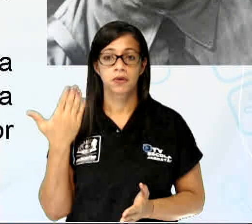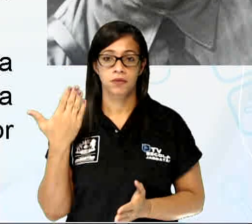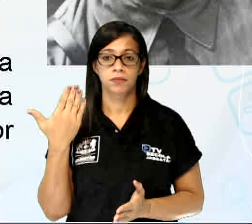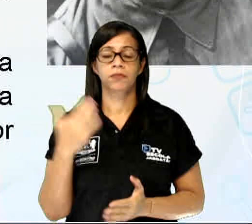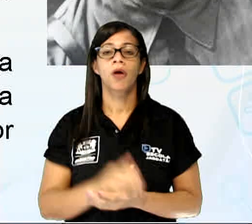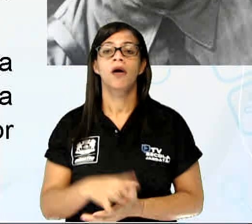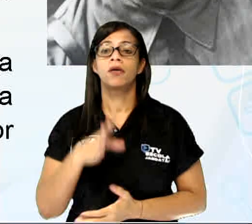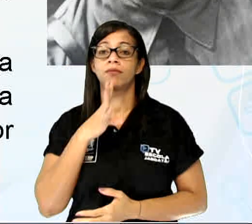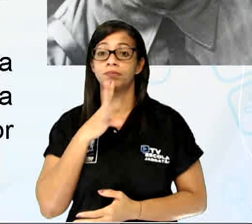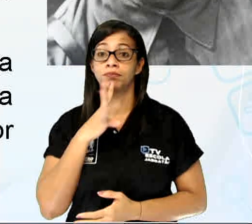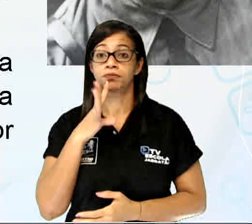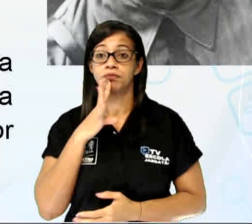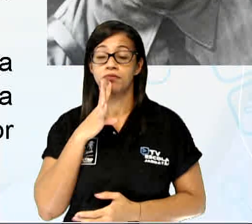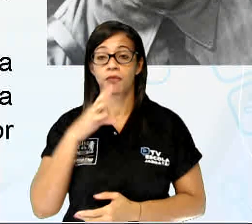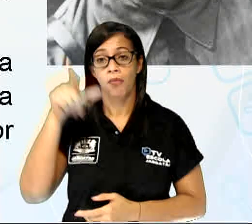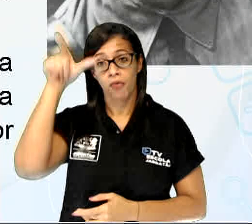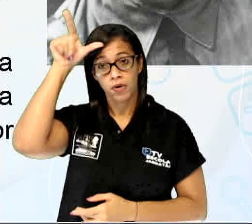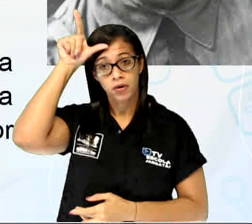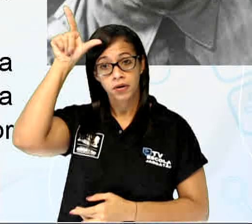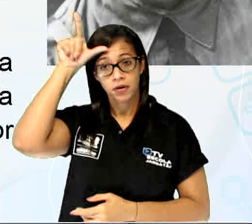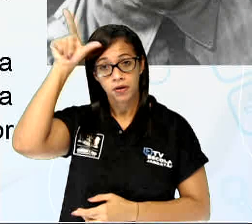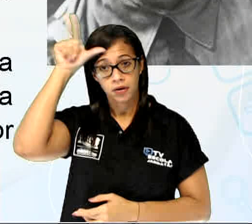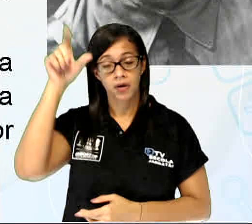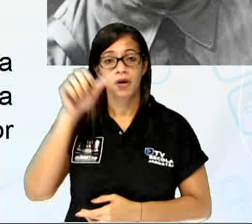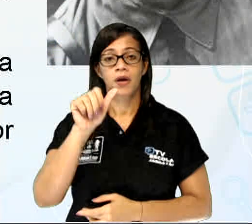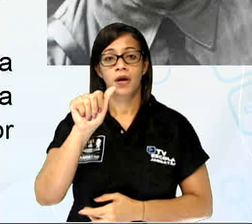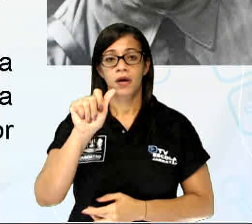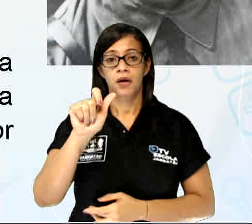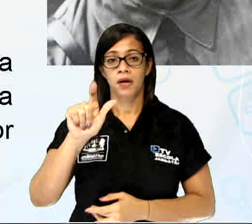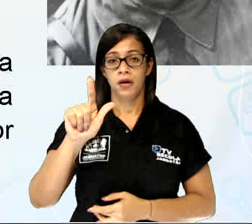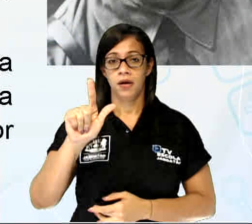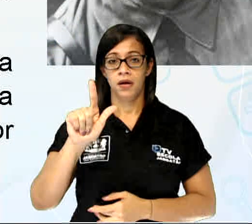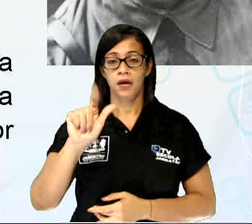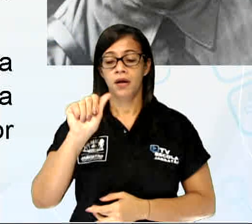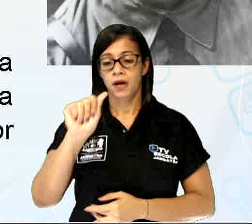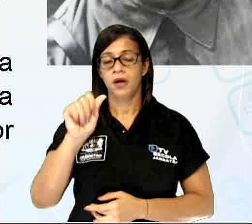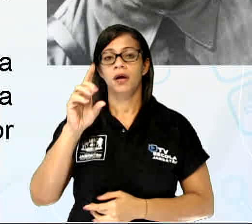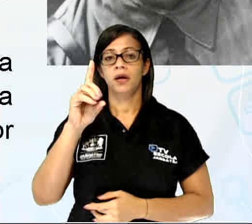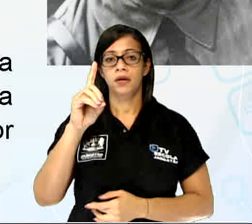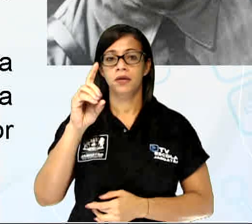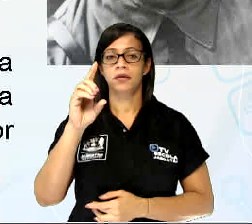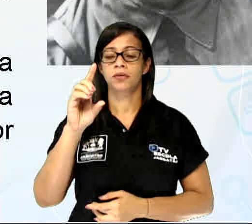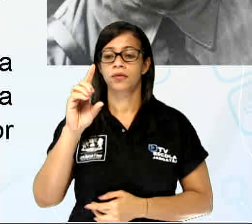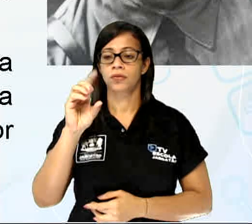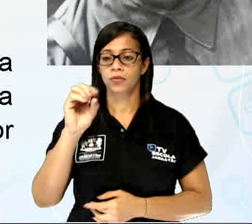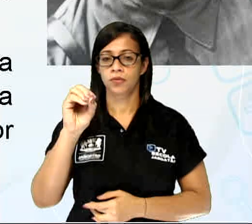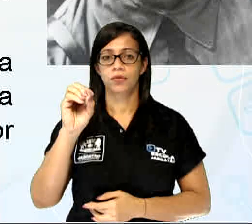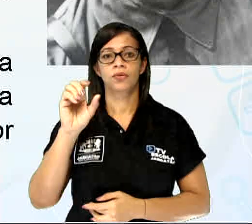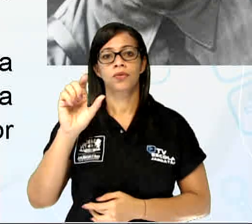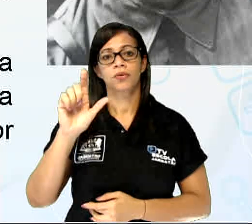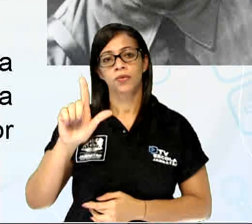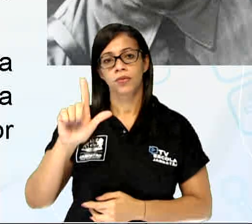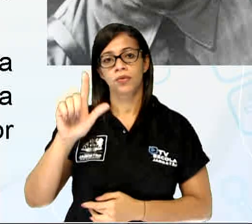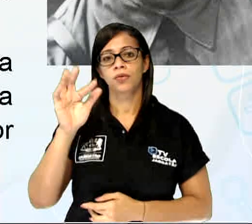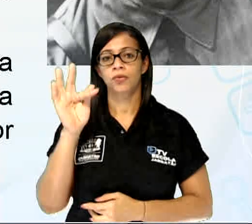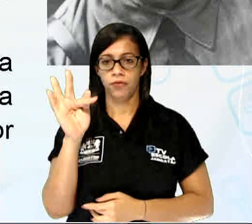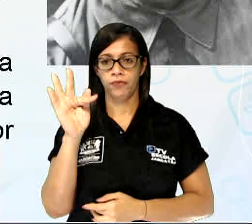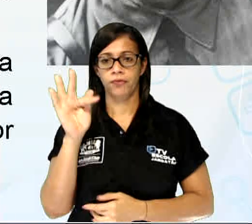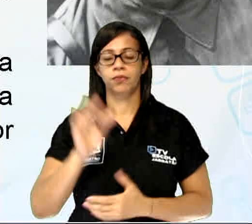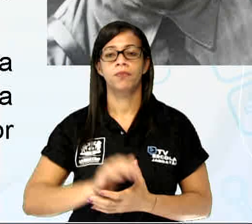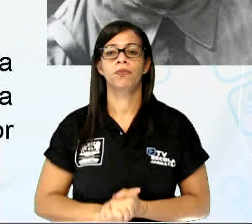líder. Vocês já devem ter ouvido falar dele, né, que é o Adolf Hitler. Hitler nasceu na Áustria em